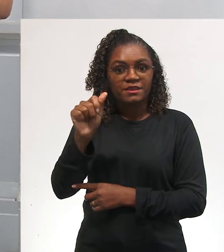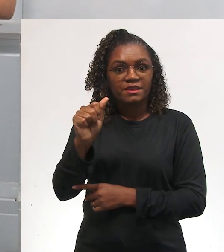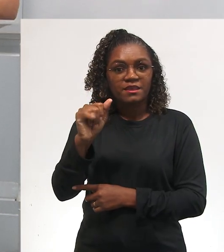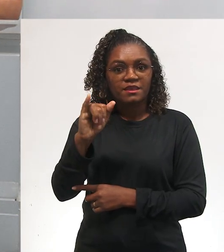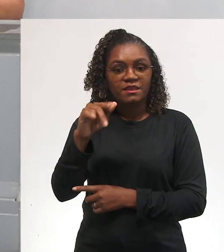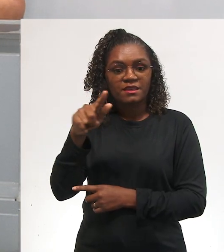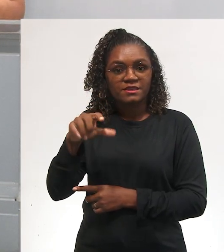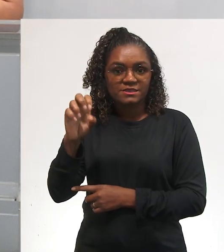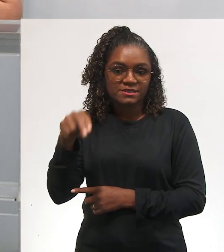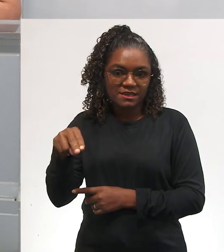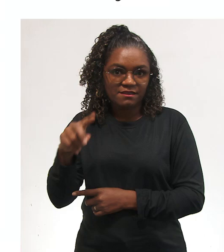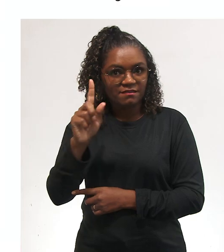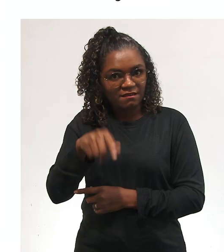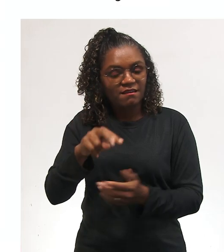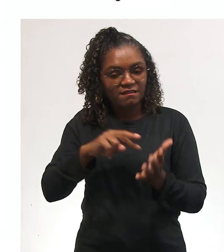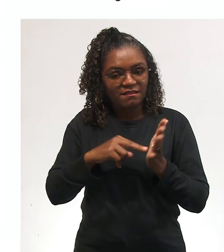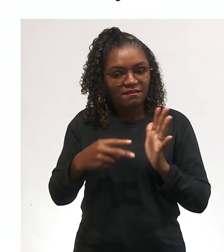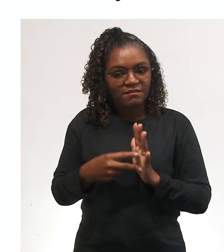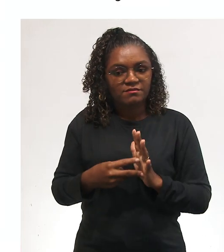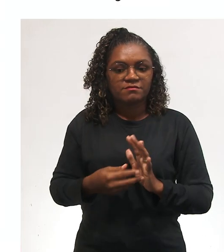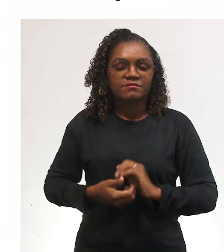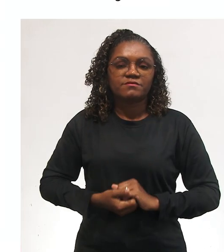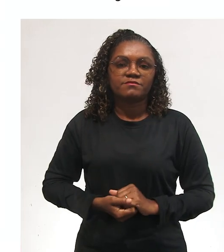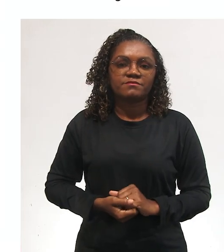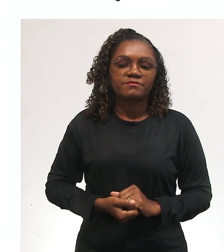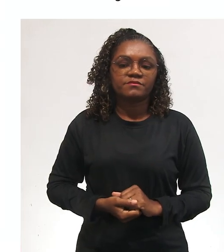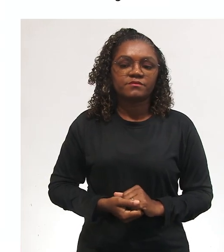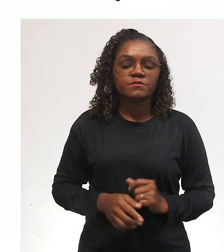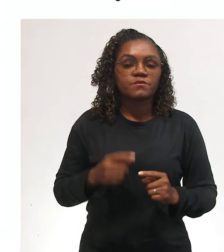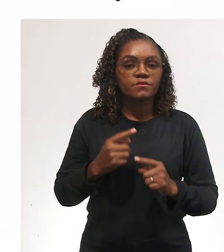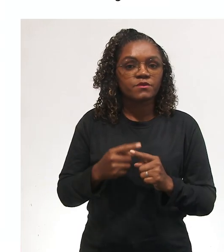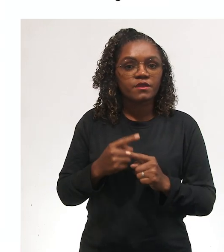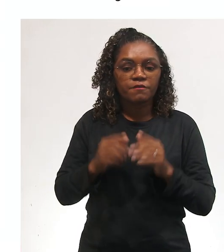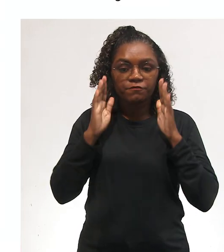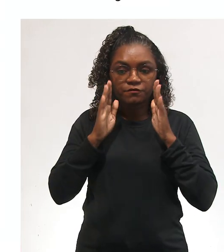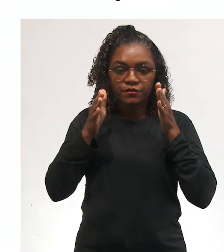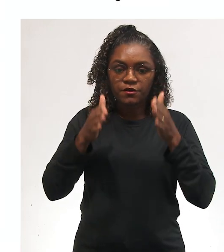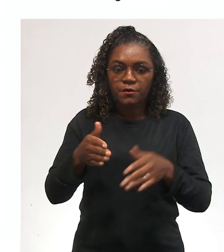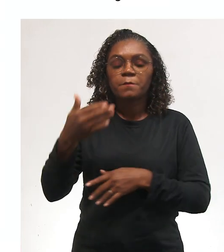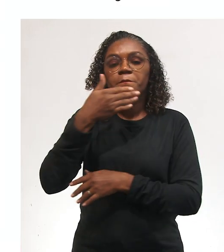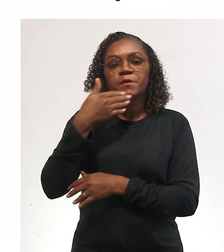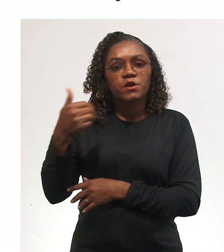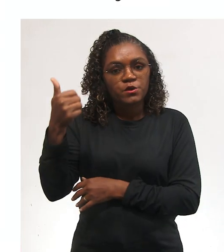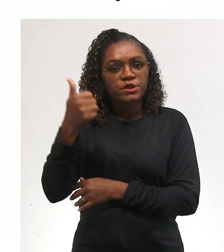Kaizen, que nada mais é do que isso, essa preocupação de